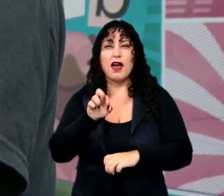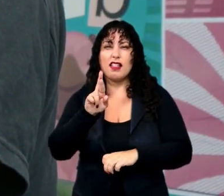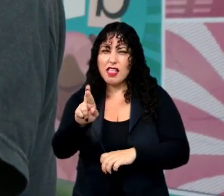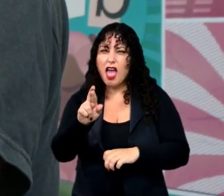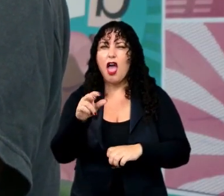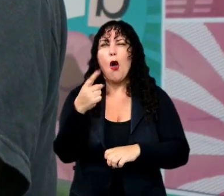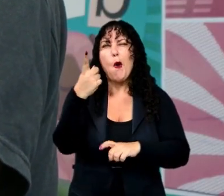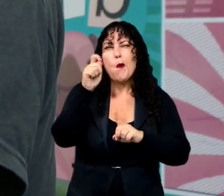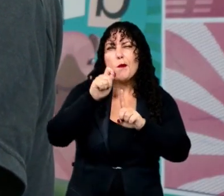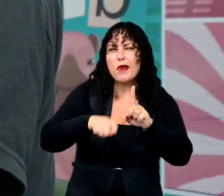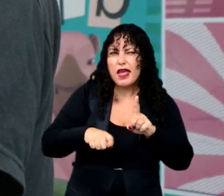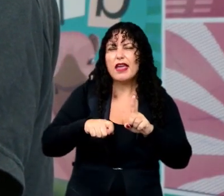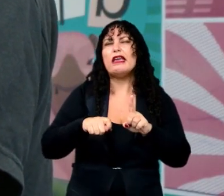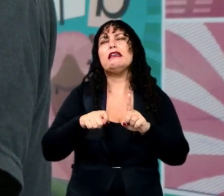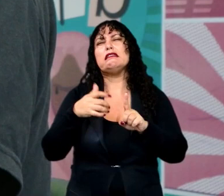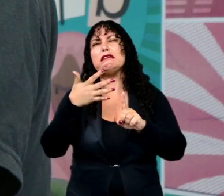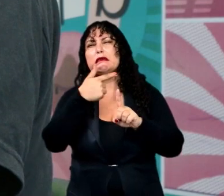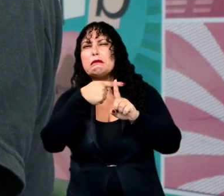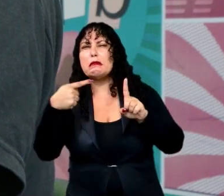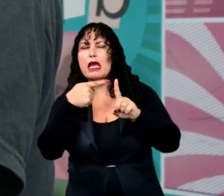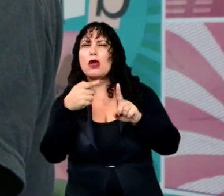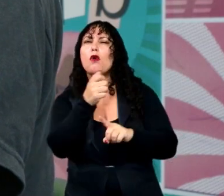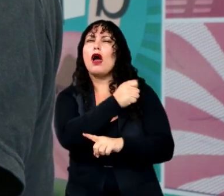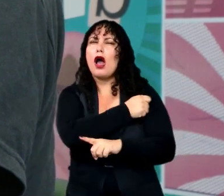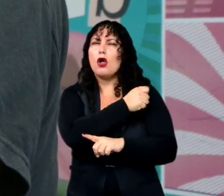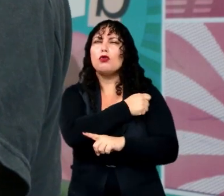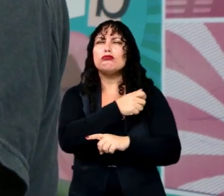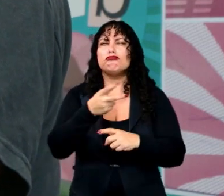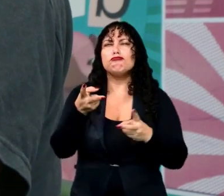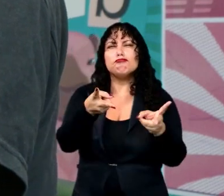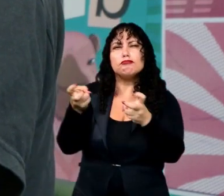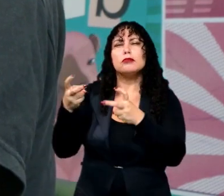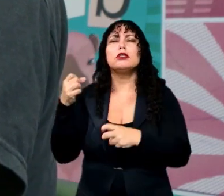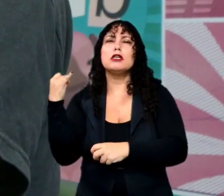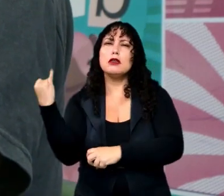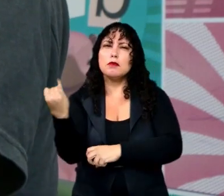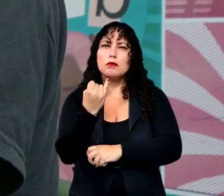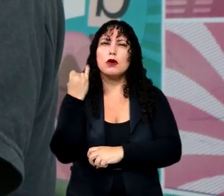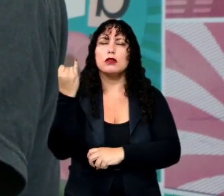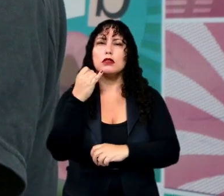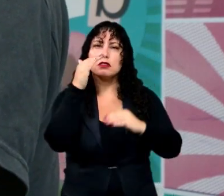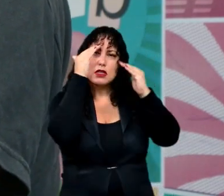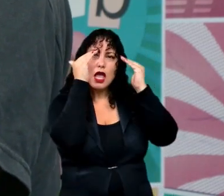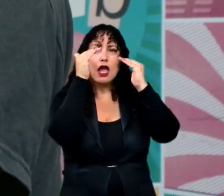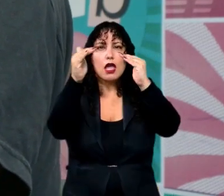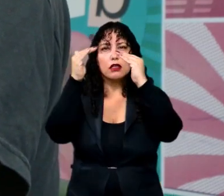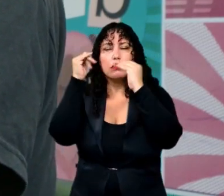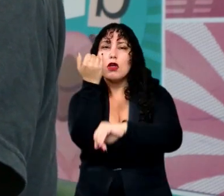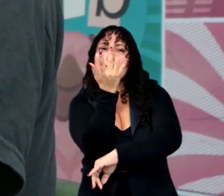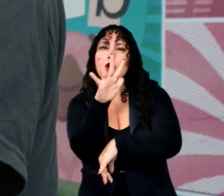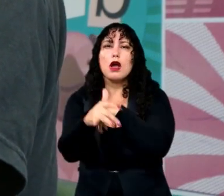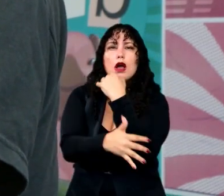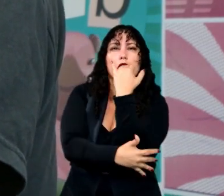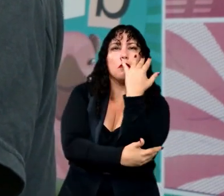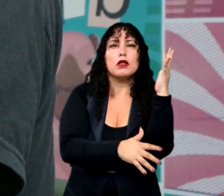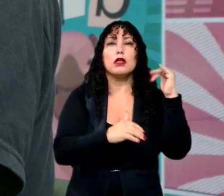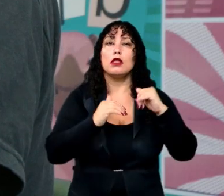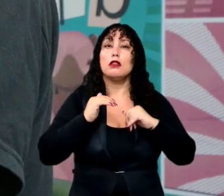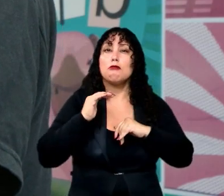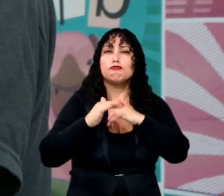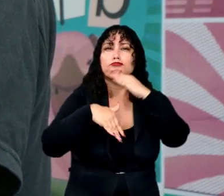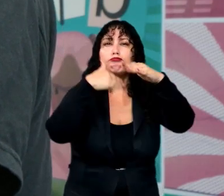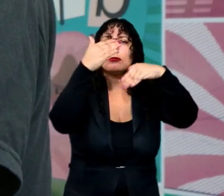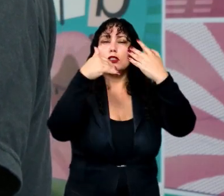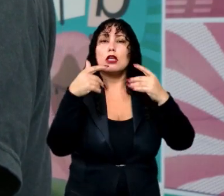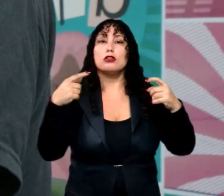meio os alunos já têm alguma noção eh sobre a importância de você respeitar o meio ambiente ter processos produtivos adequados